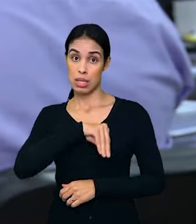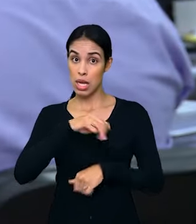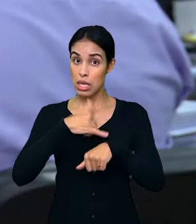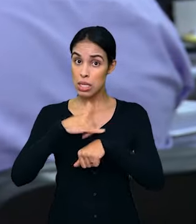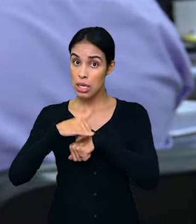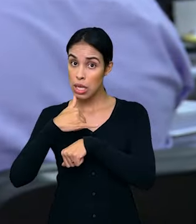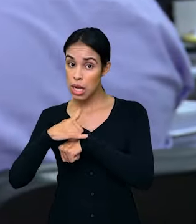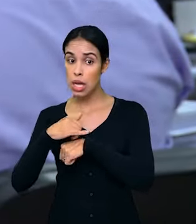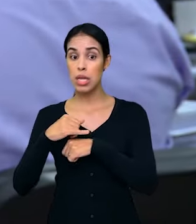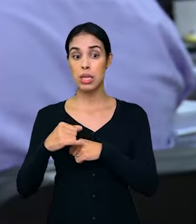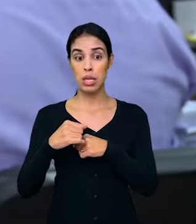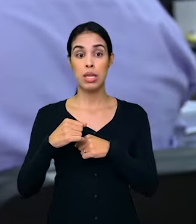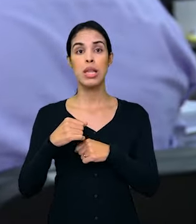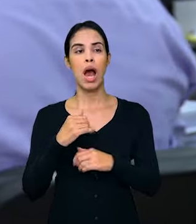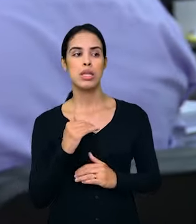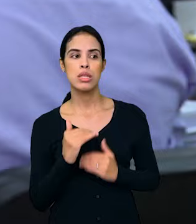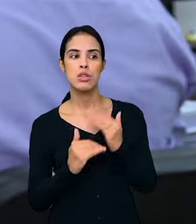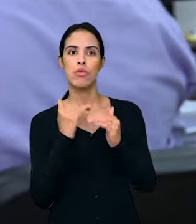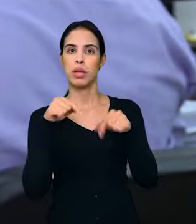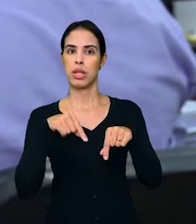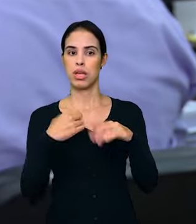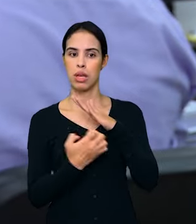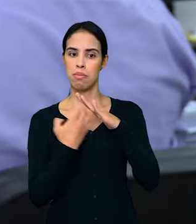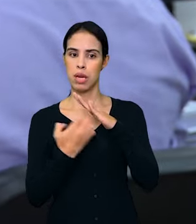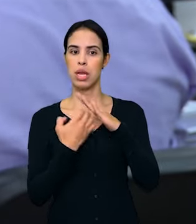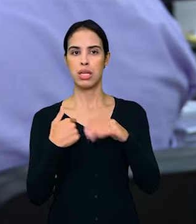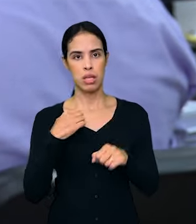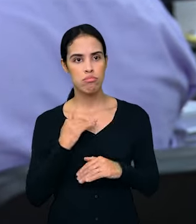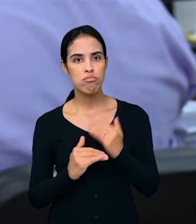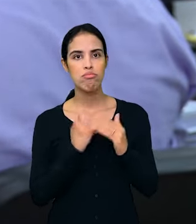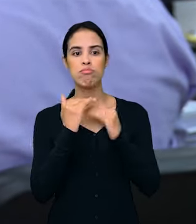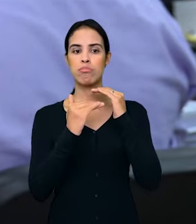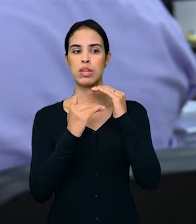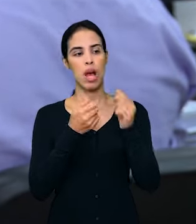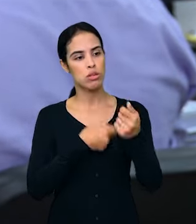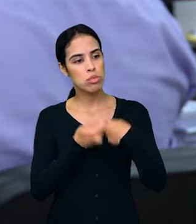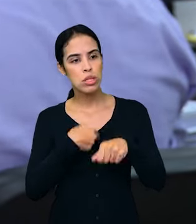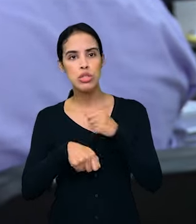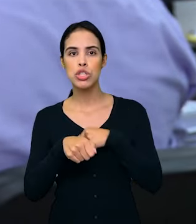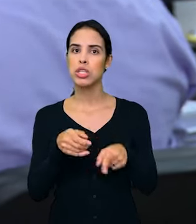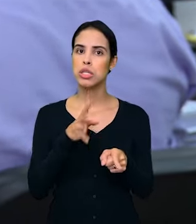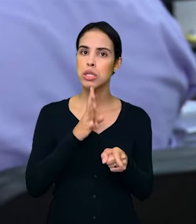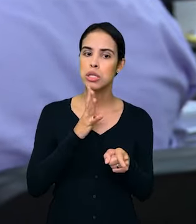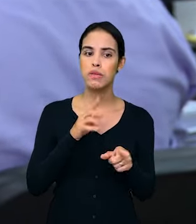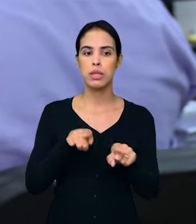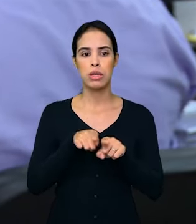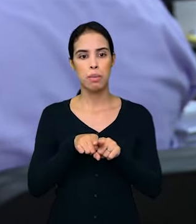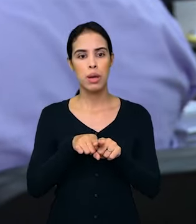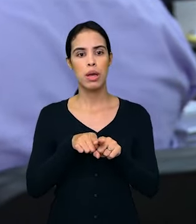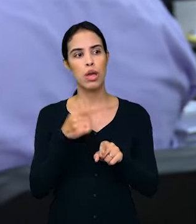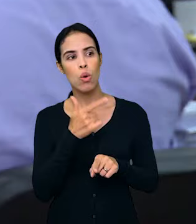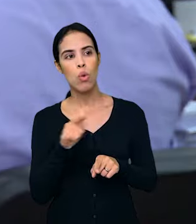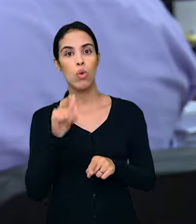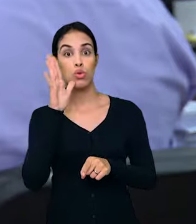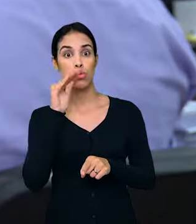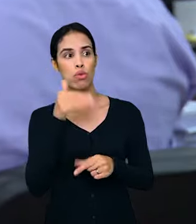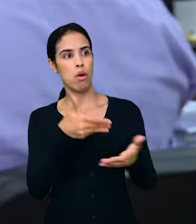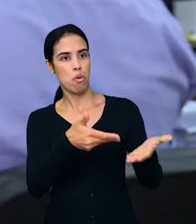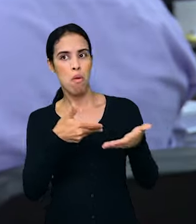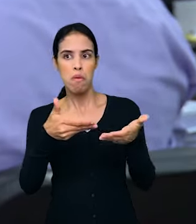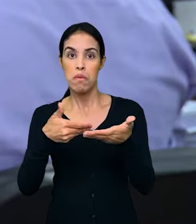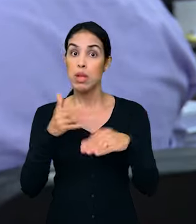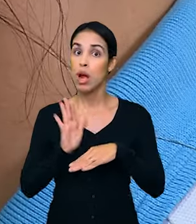estratégica e passei para o desenvolvimento depois de uns meses. E tenho desenvolvido aí essa parte mais administrativa, convidando os possíveis novos colaboradores